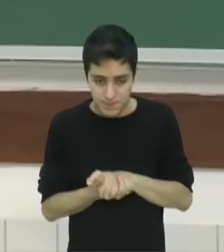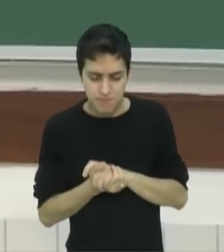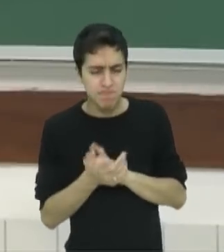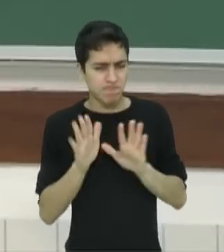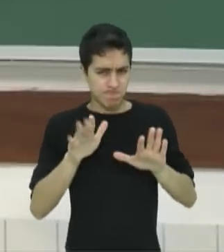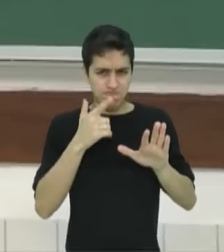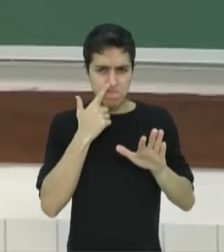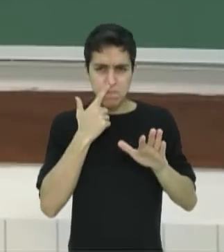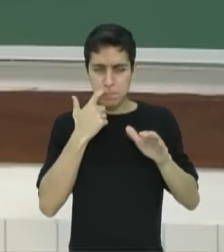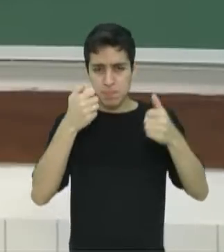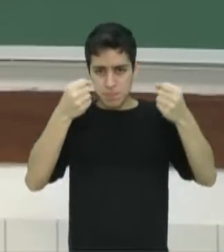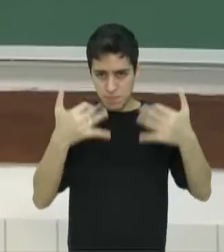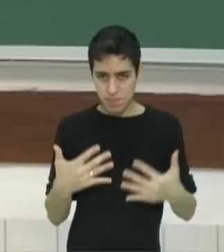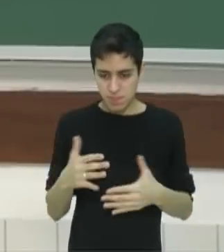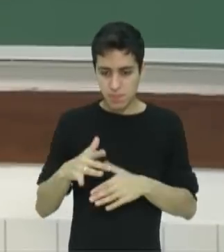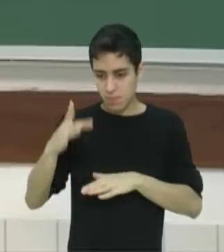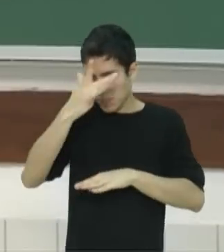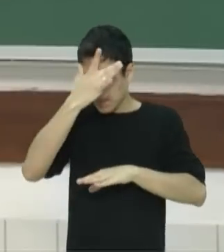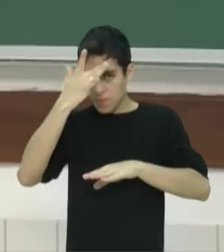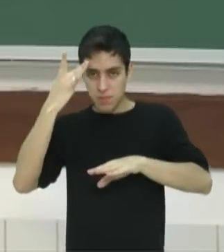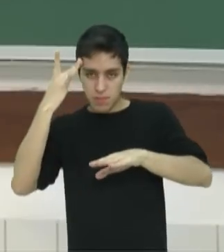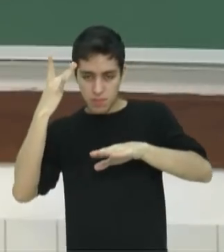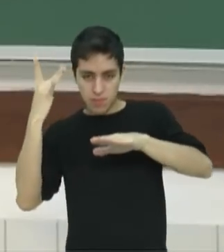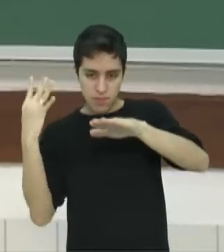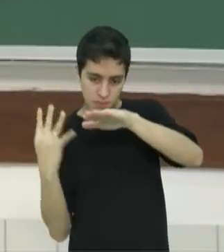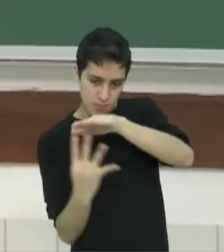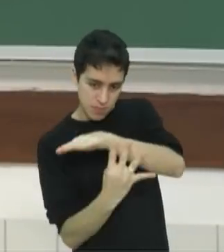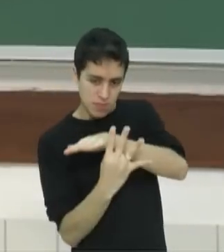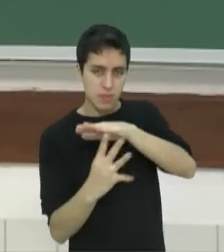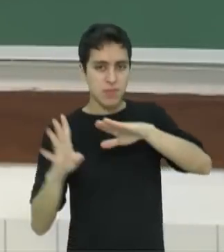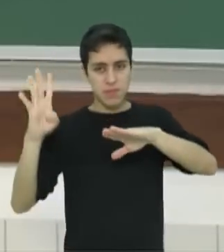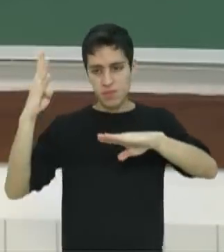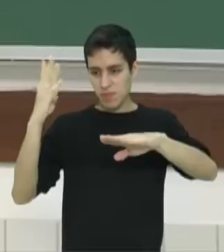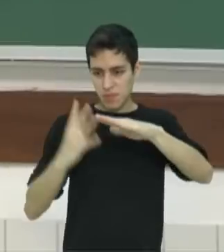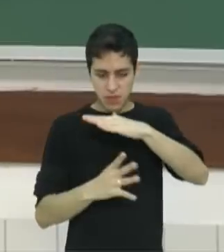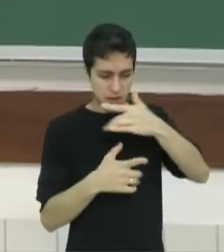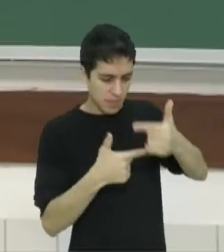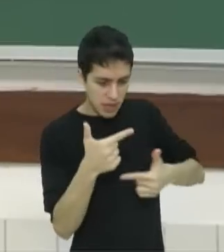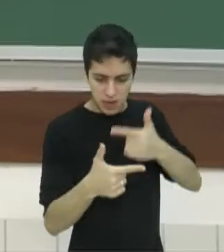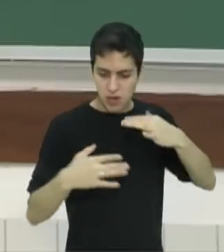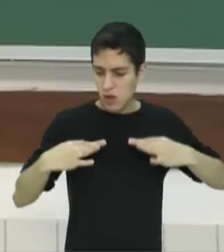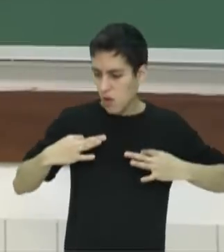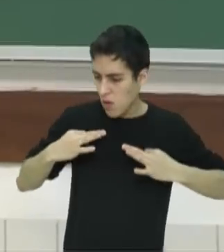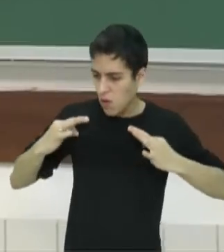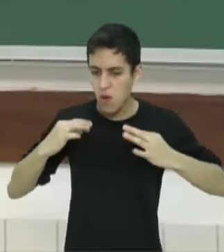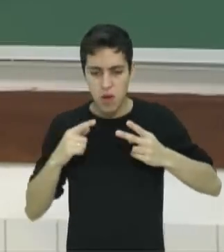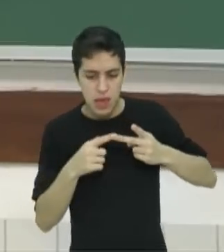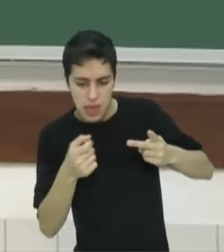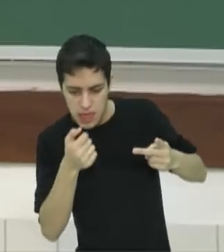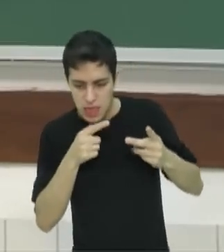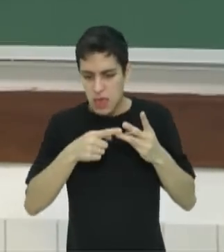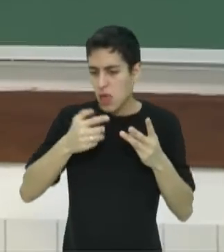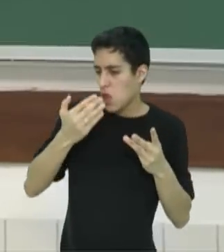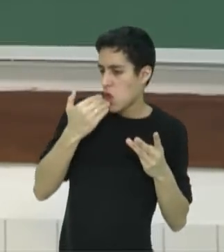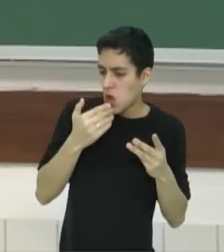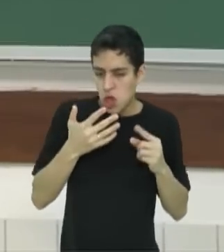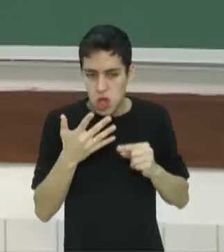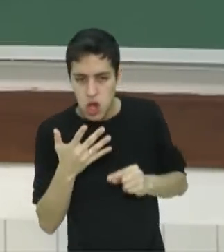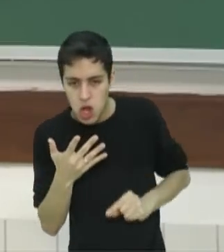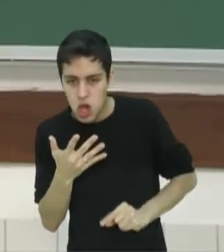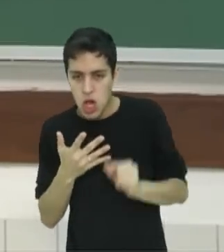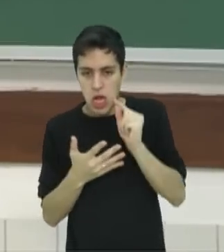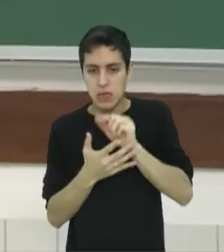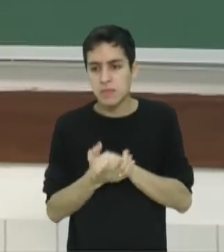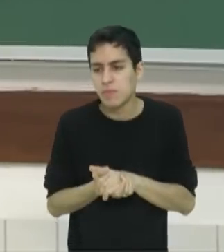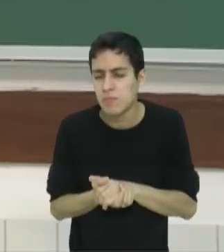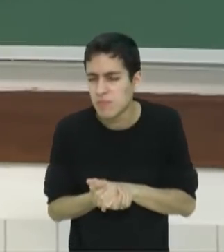trabalhar, porém eles precisam de produtos para o dia a dia. O alimento, a roupa, alguém que fica doente precisa de um remédio. Mas